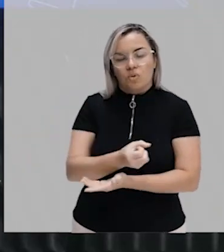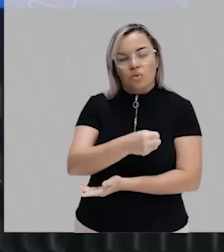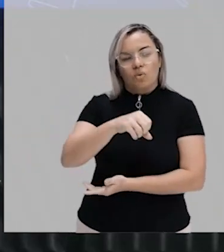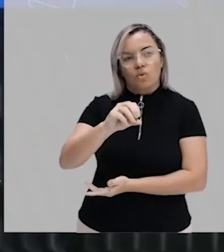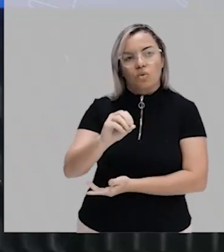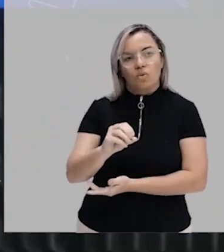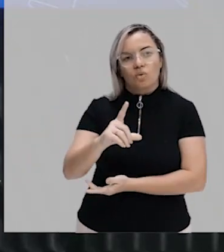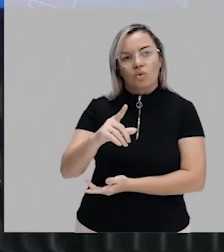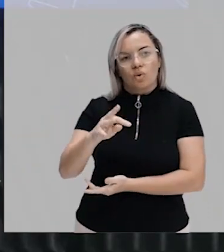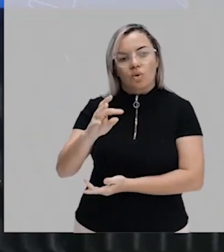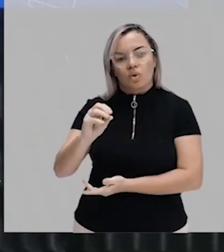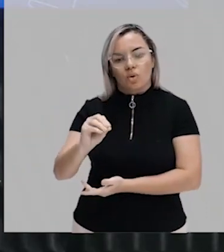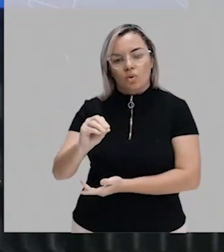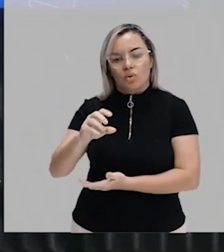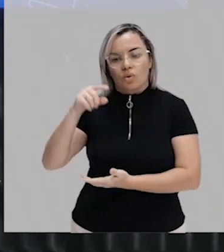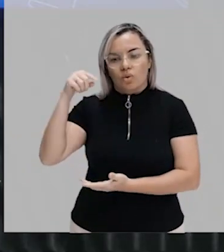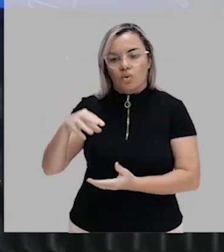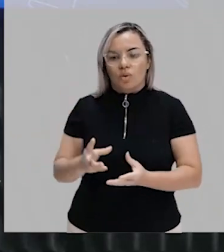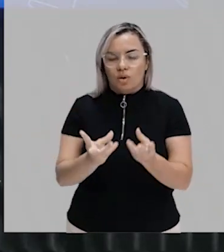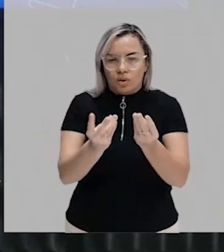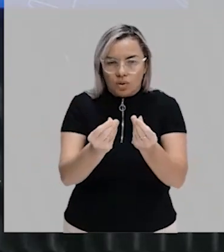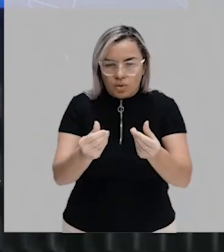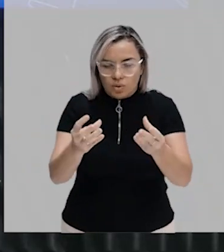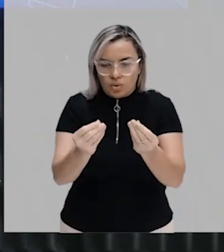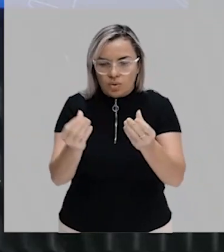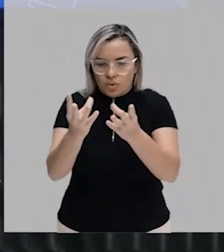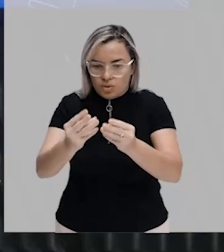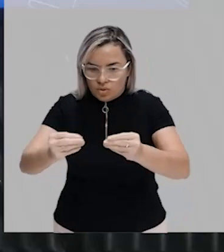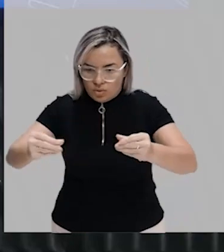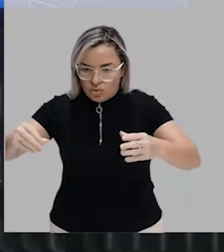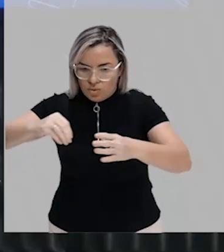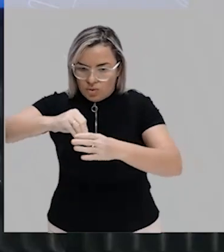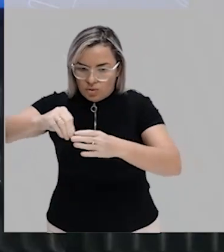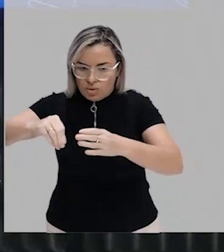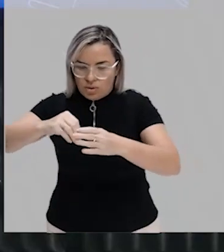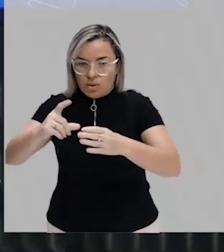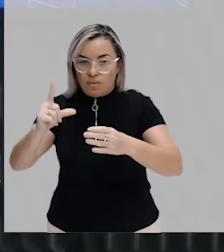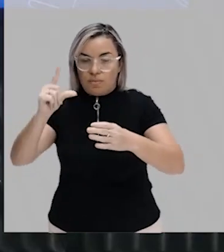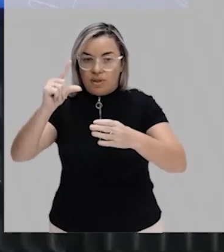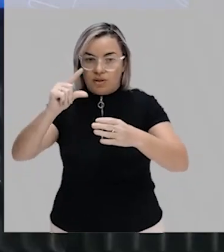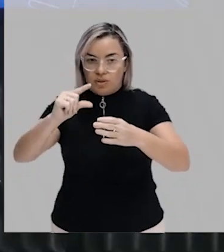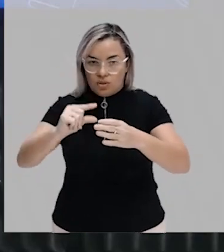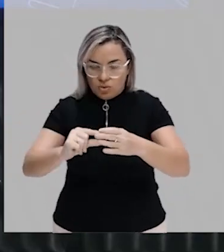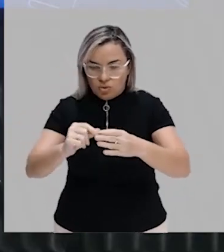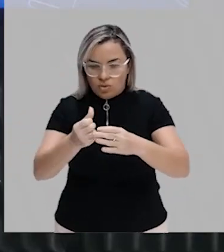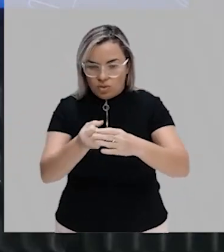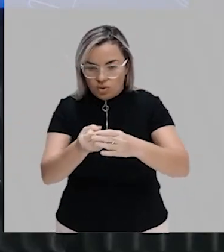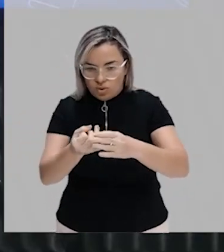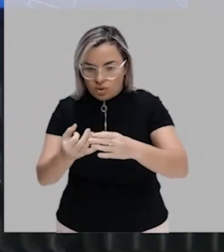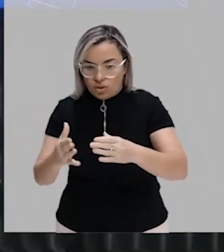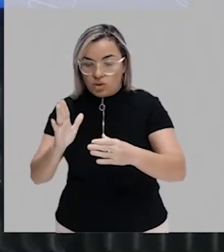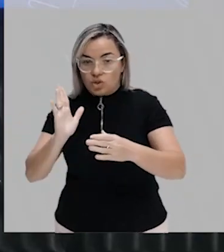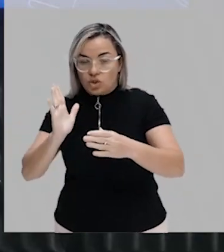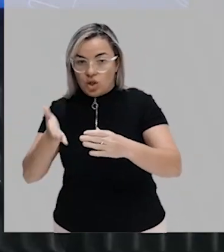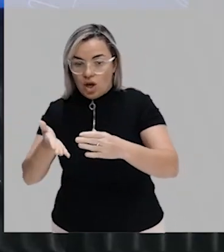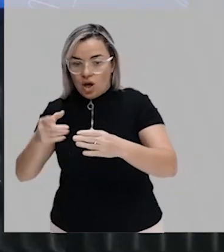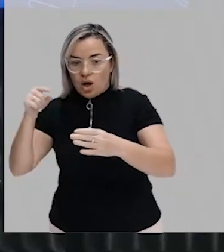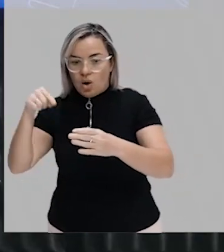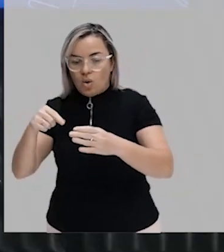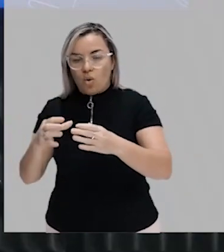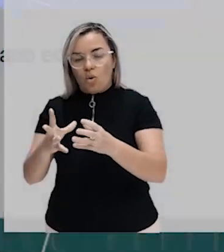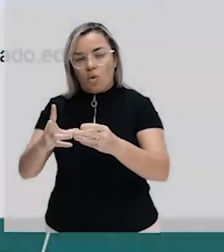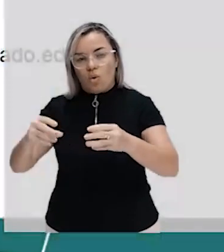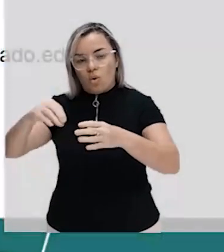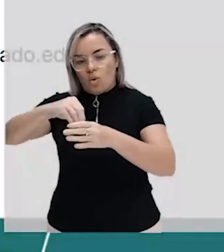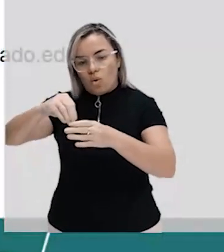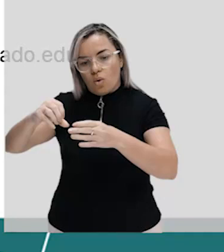certo? Vai ser a substância que se dissolve, está em menor quantidade. E o solvente, a substância